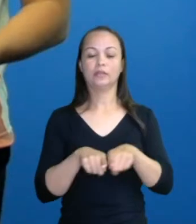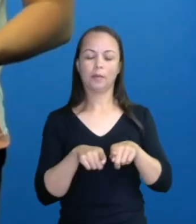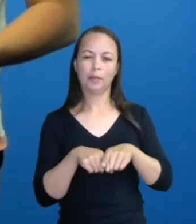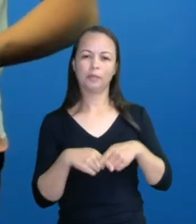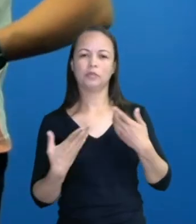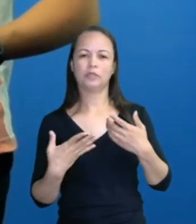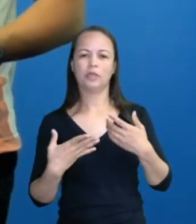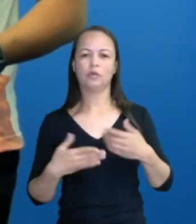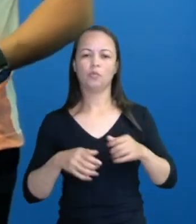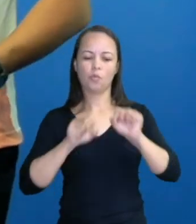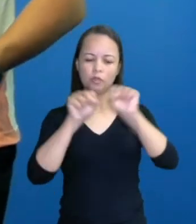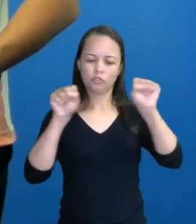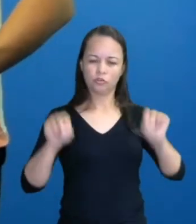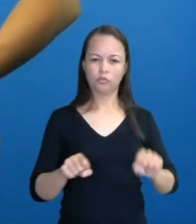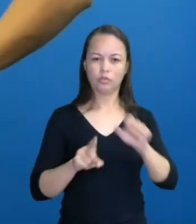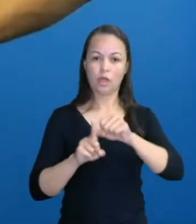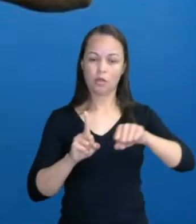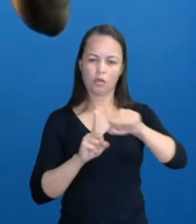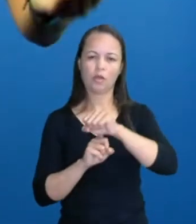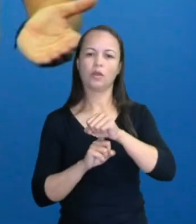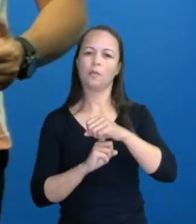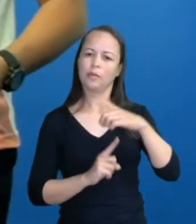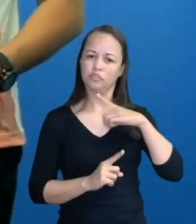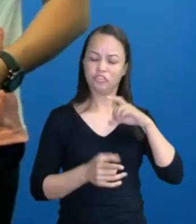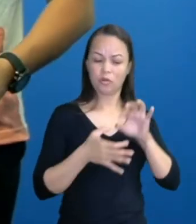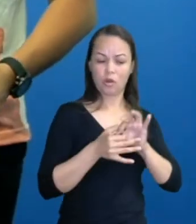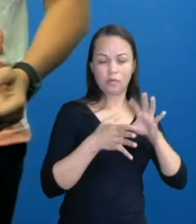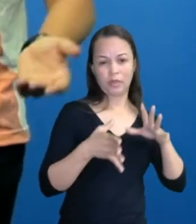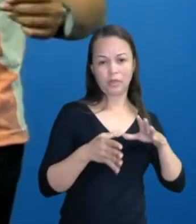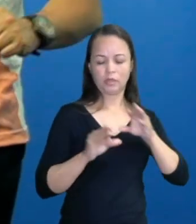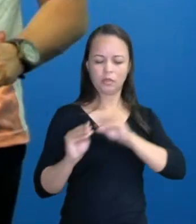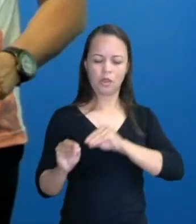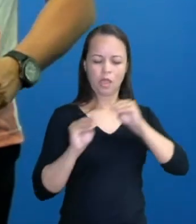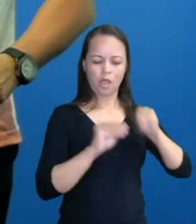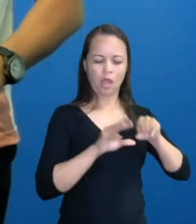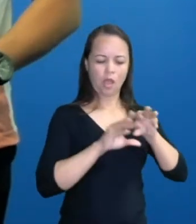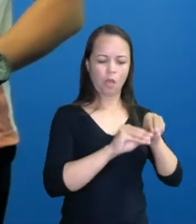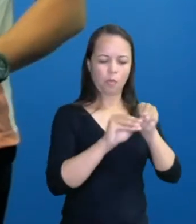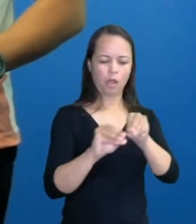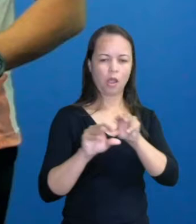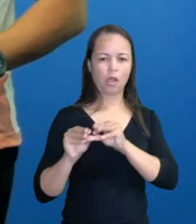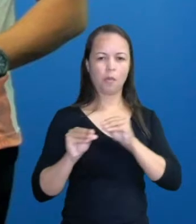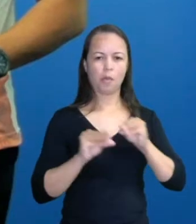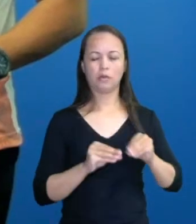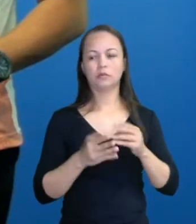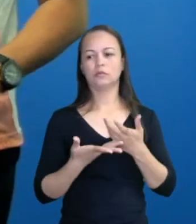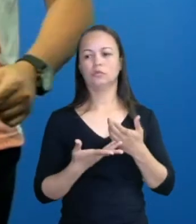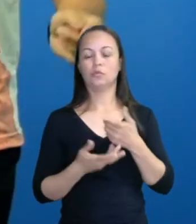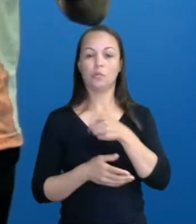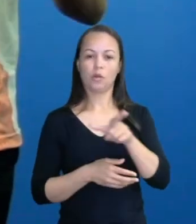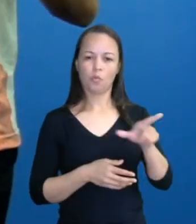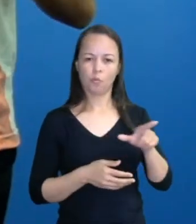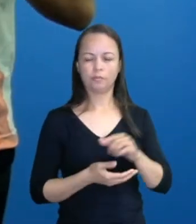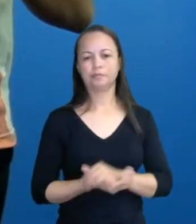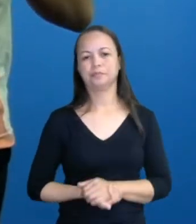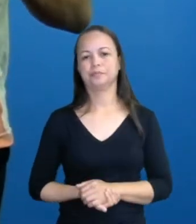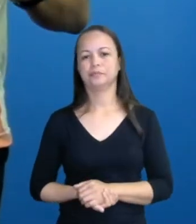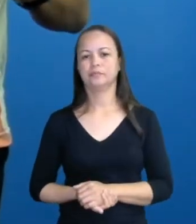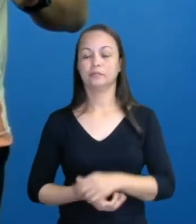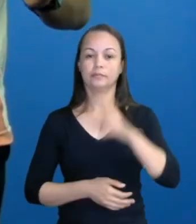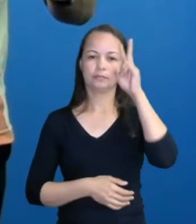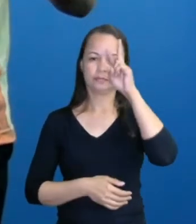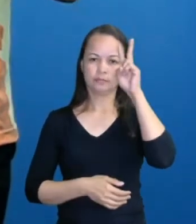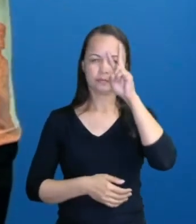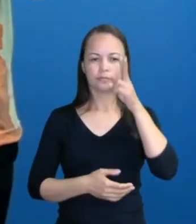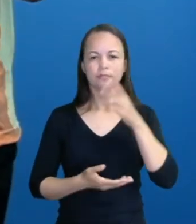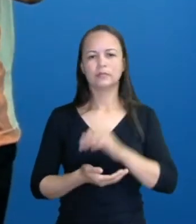estrutura social, mas eles tinham essa liberdade de mudar de um lugar para o outro, de um feudo para o outro. Lembrando